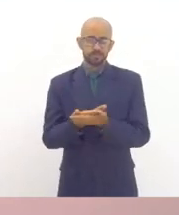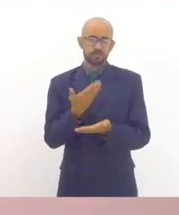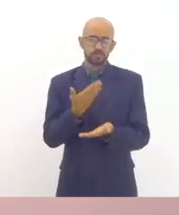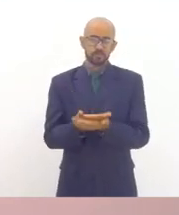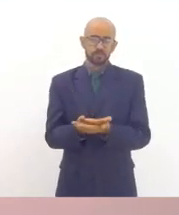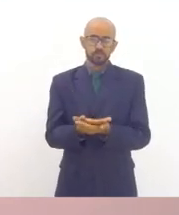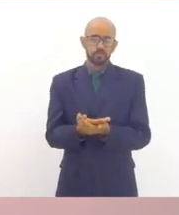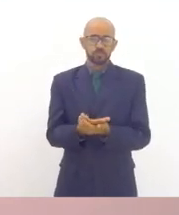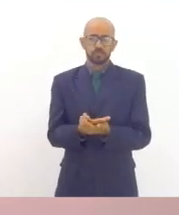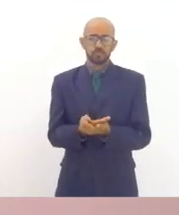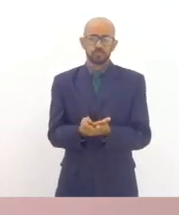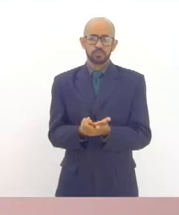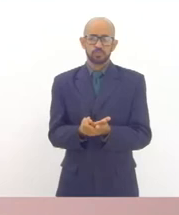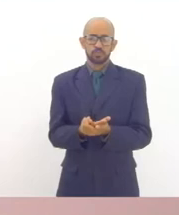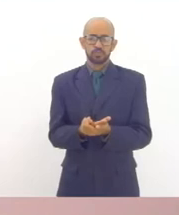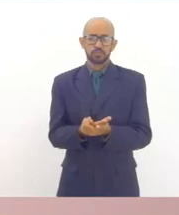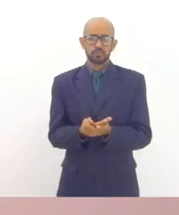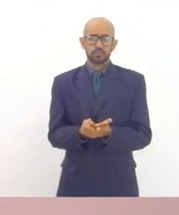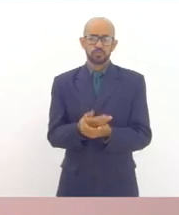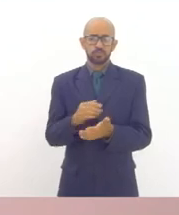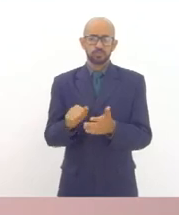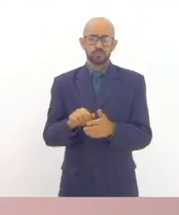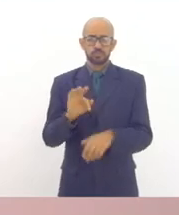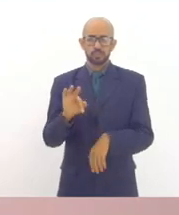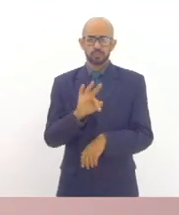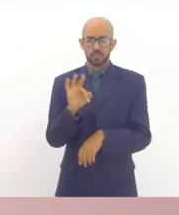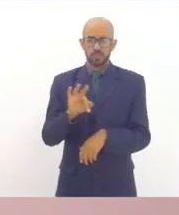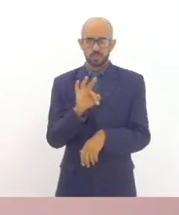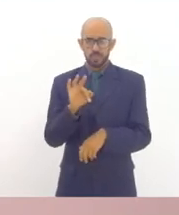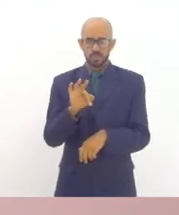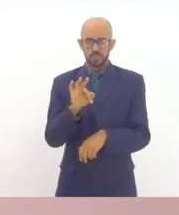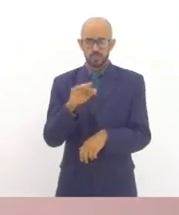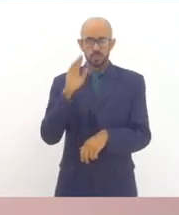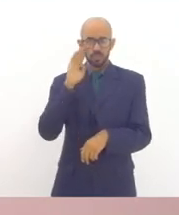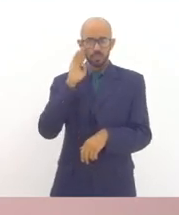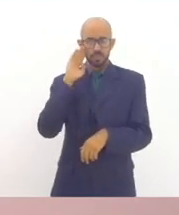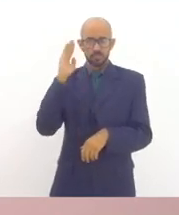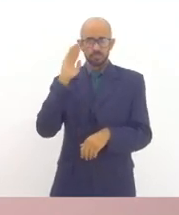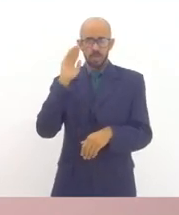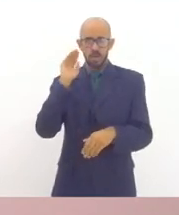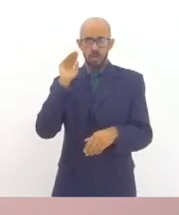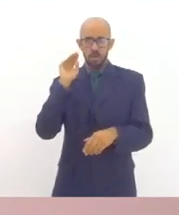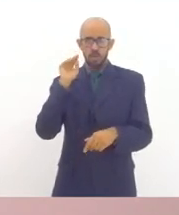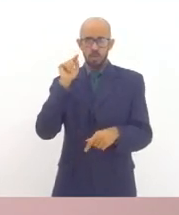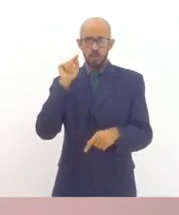principal destino, segundo números da CAPES,